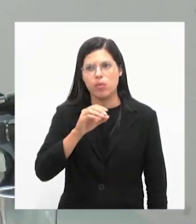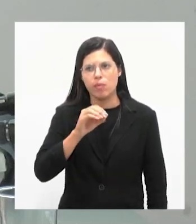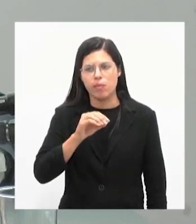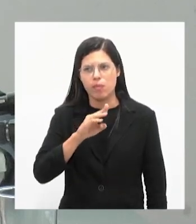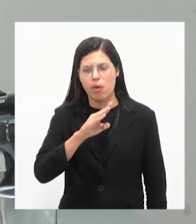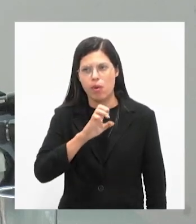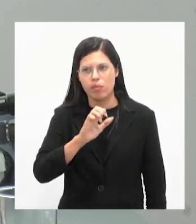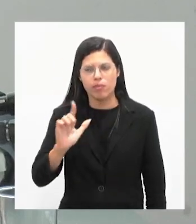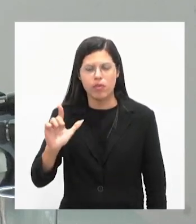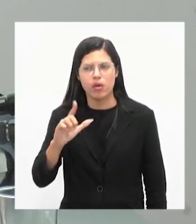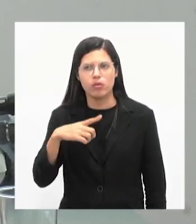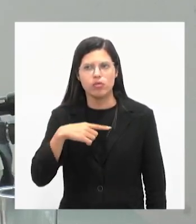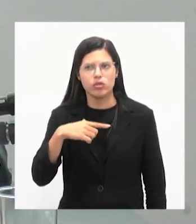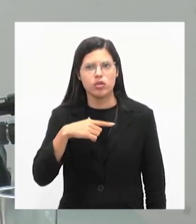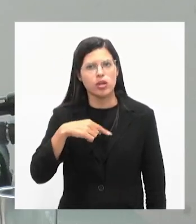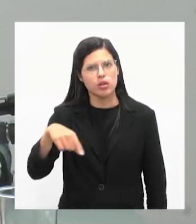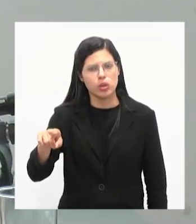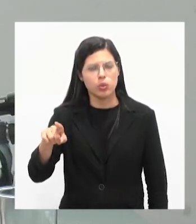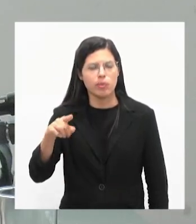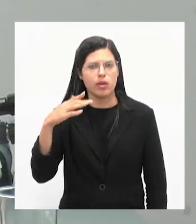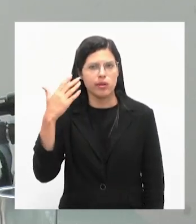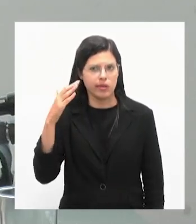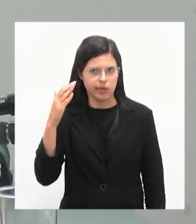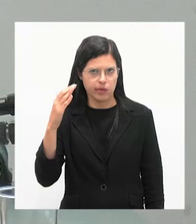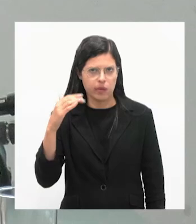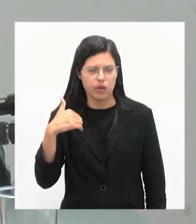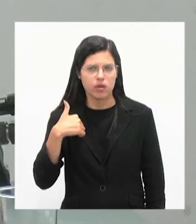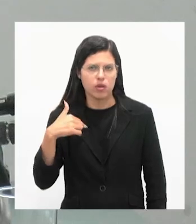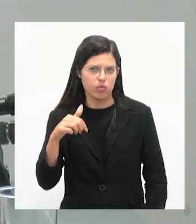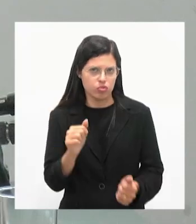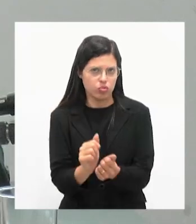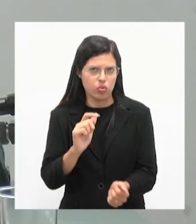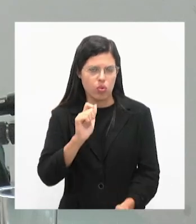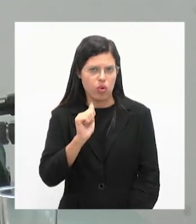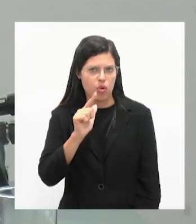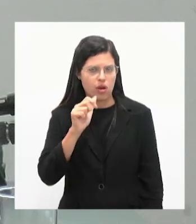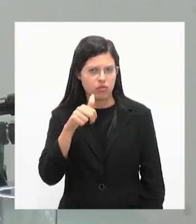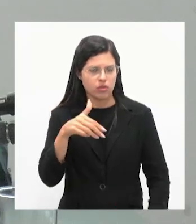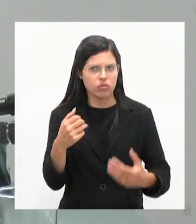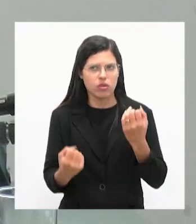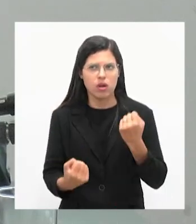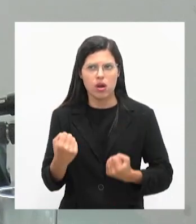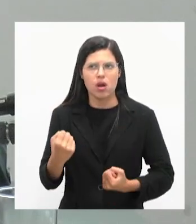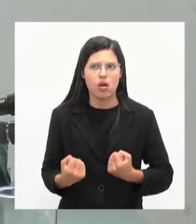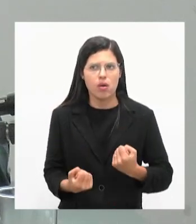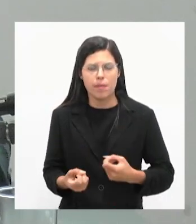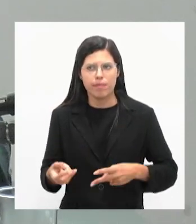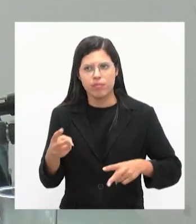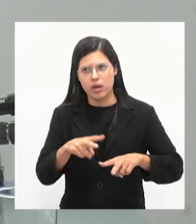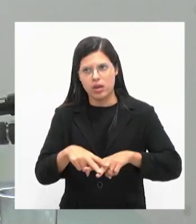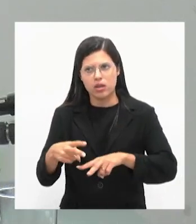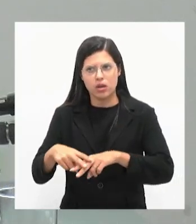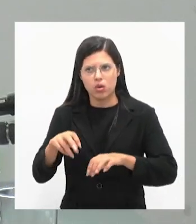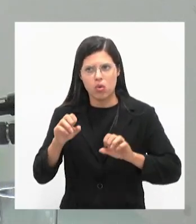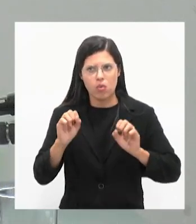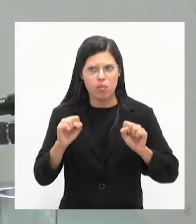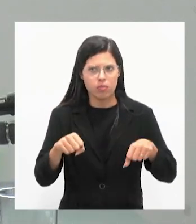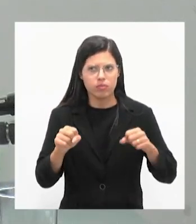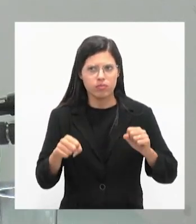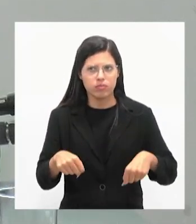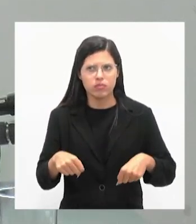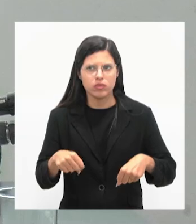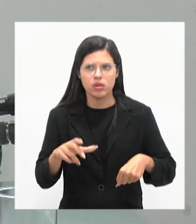seguido para a Ponte, e eu com o Alain no carro. E aí uma operação enorme, prendendo motocicleta, mas assim, padrão do 6º